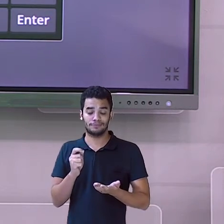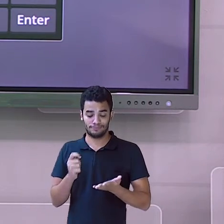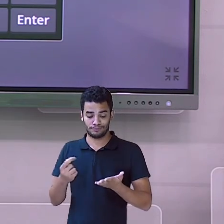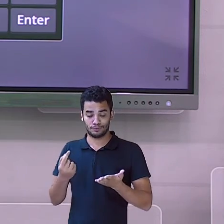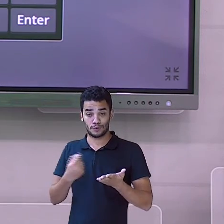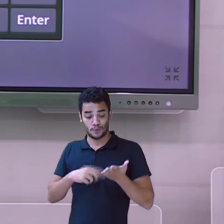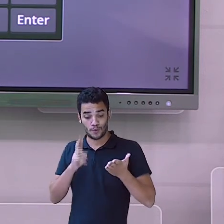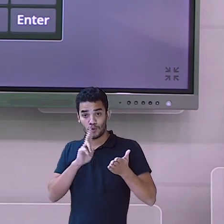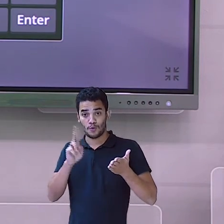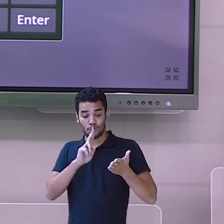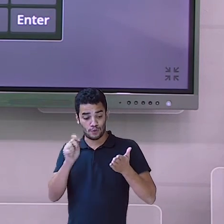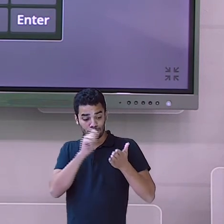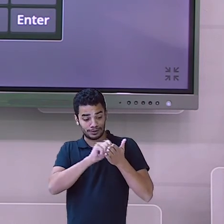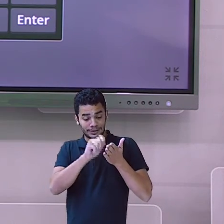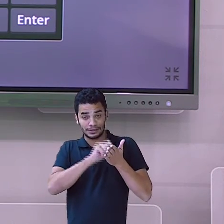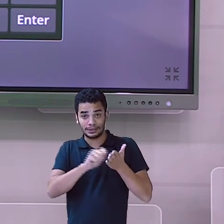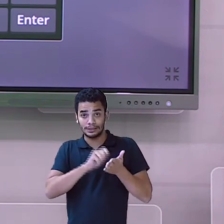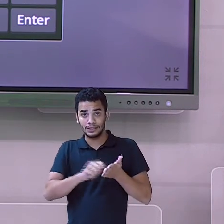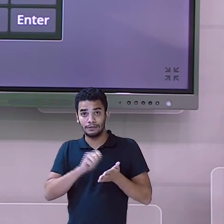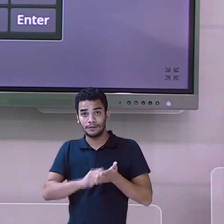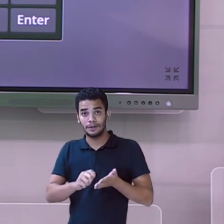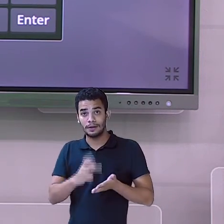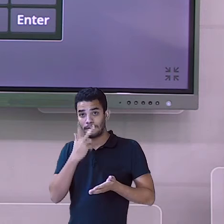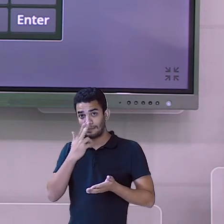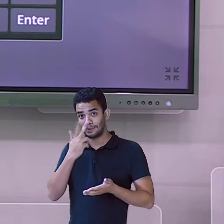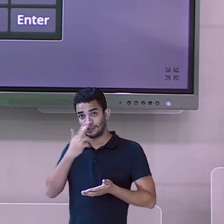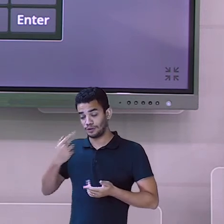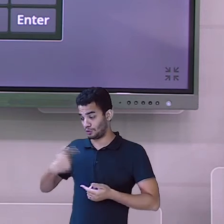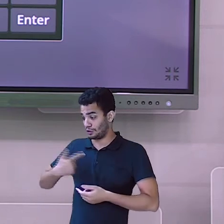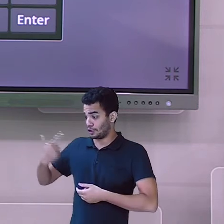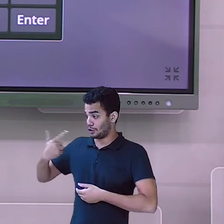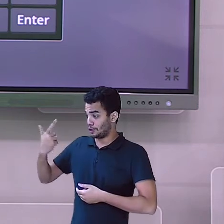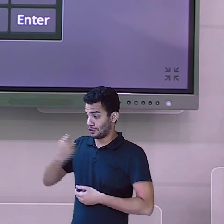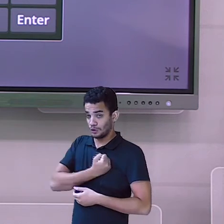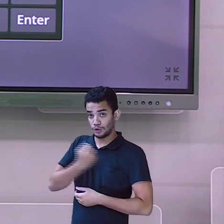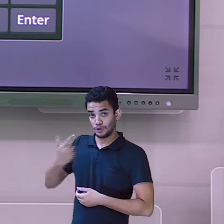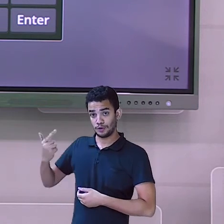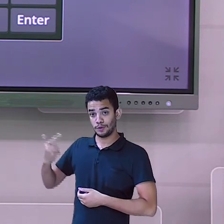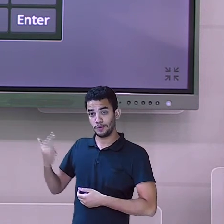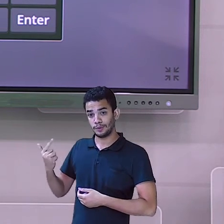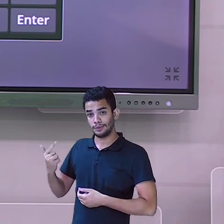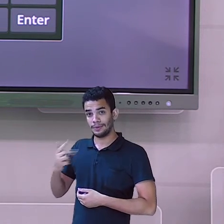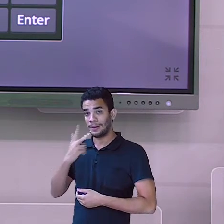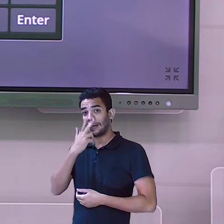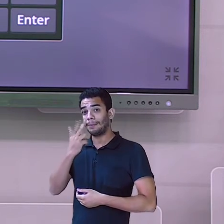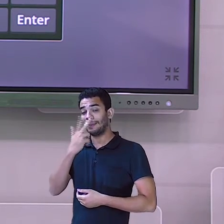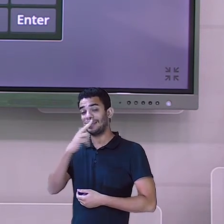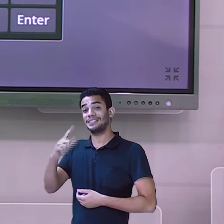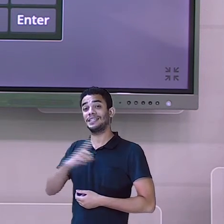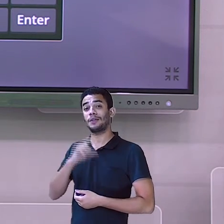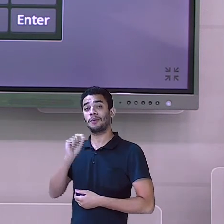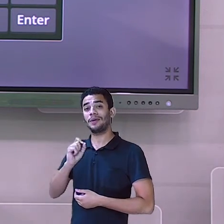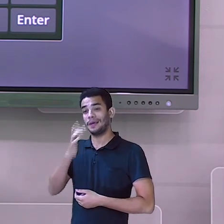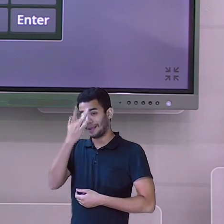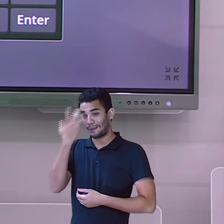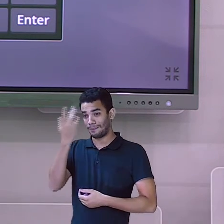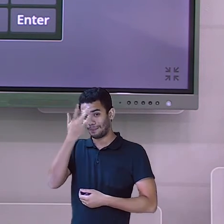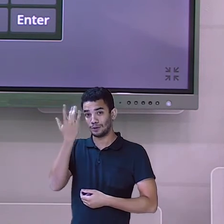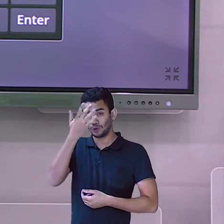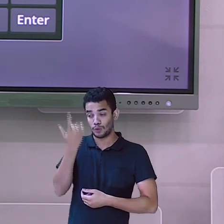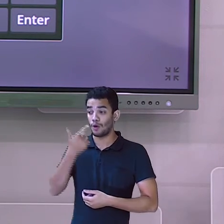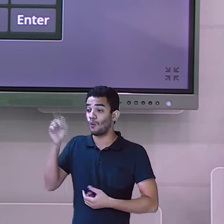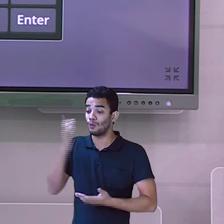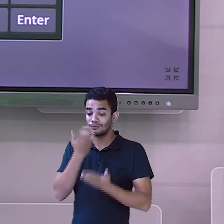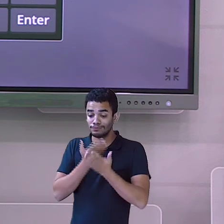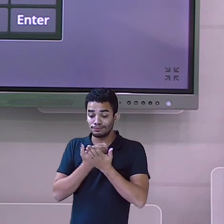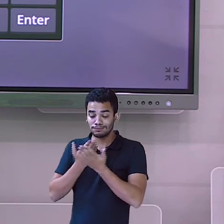Olha só, você é o segundo no placar de líderes. Significa que tem estudante jogando o jogo lá na plataforma. Vou colocar o meu